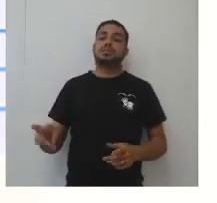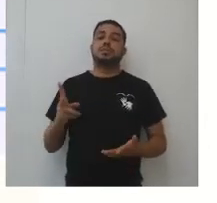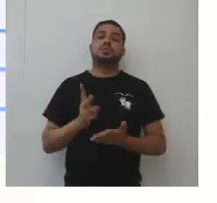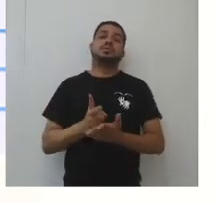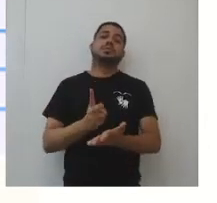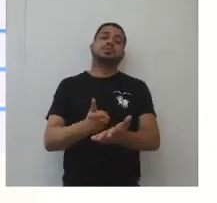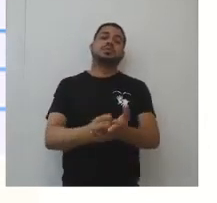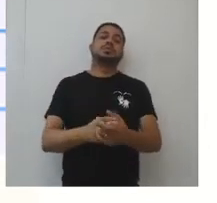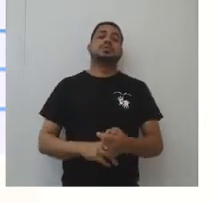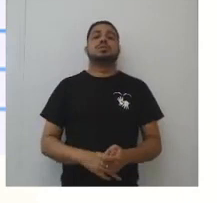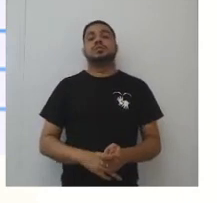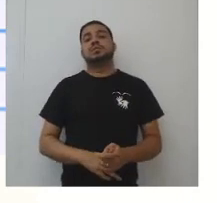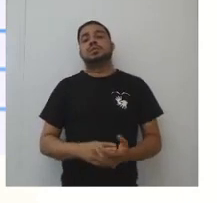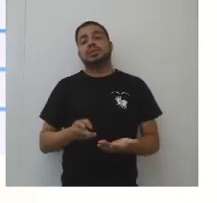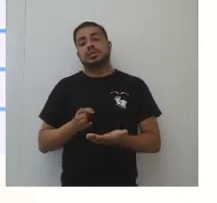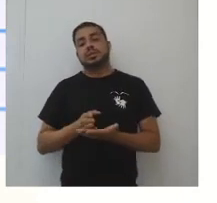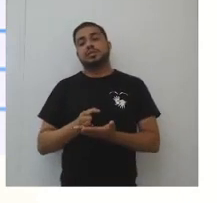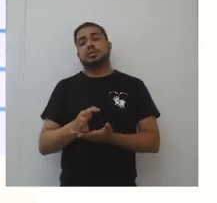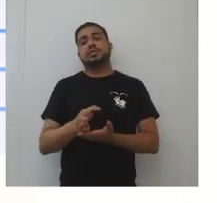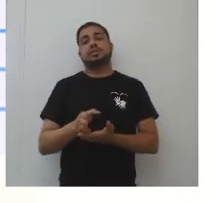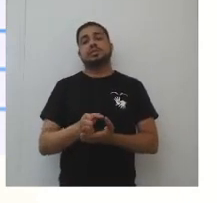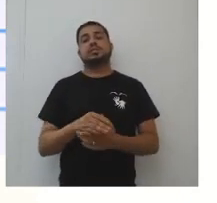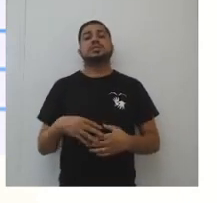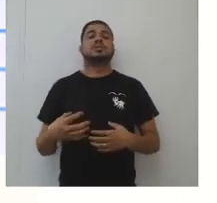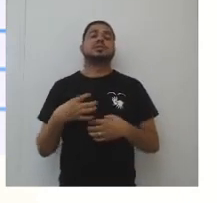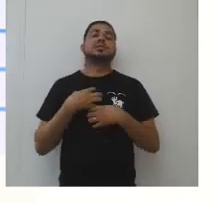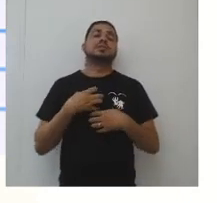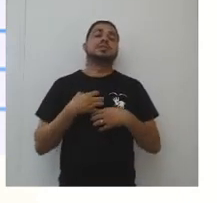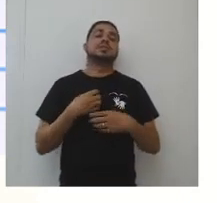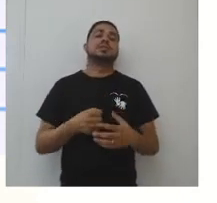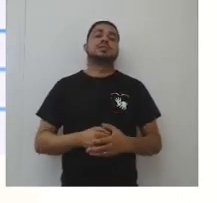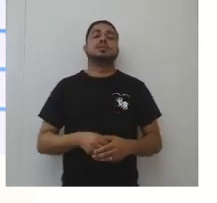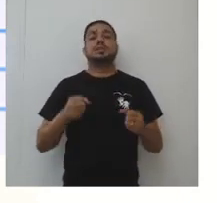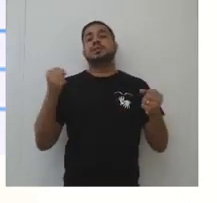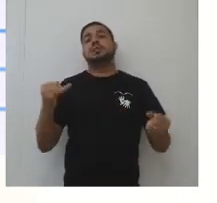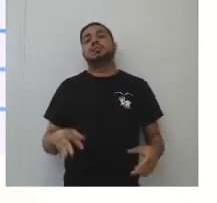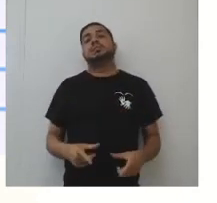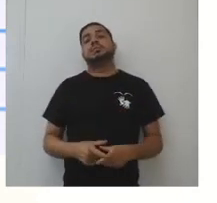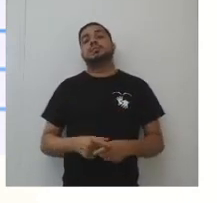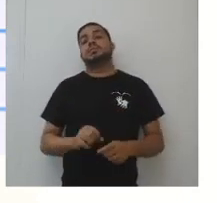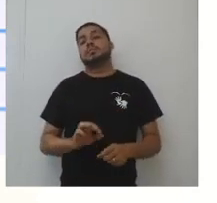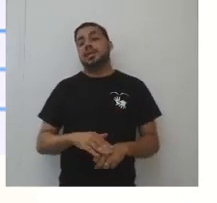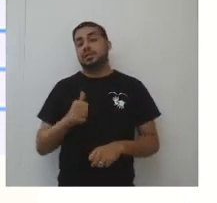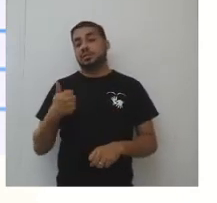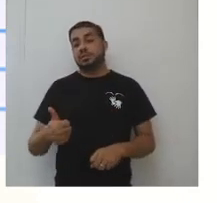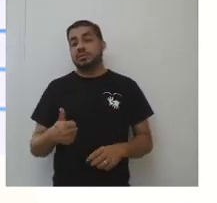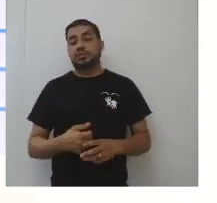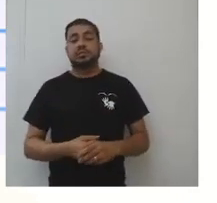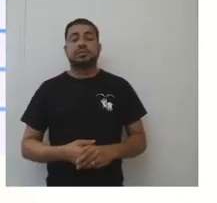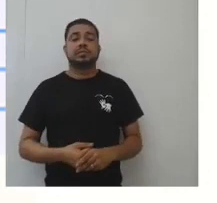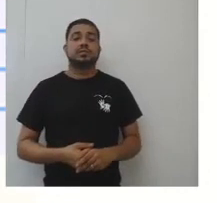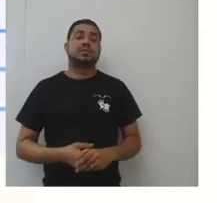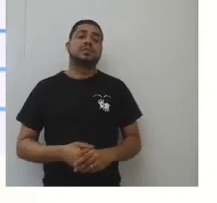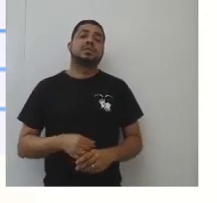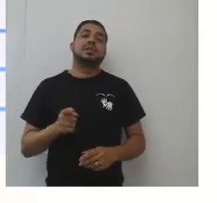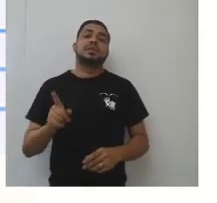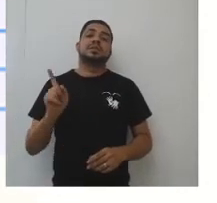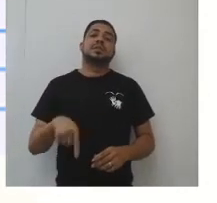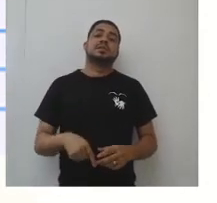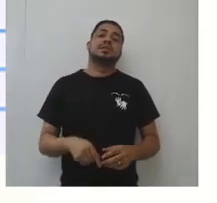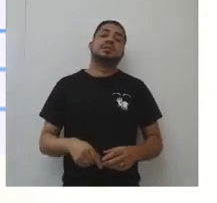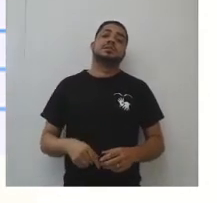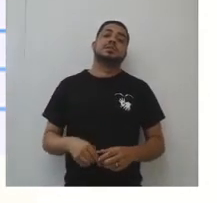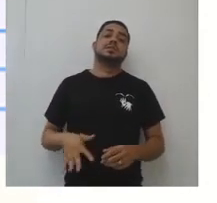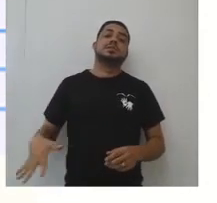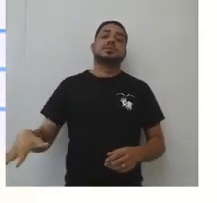em módulo, em direção e em sentido. Vamos explicar melhor isso. O campo elétrico uniforme é aquele que